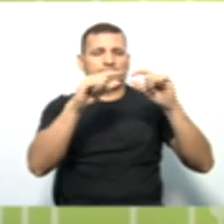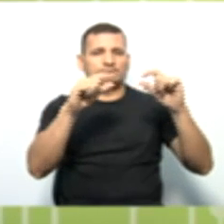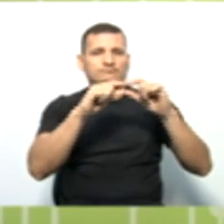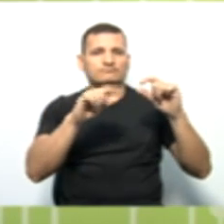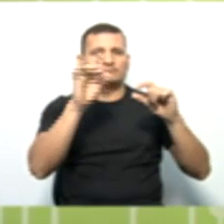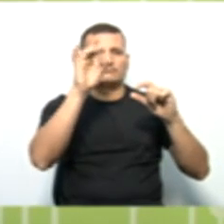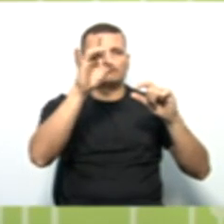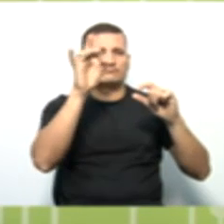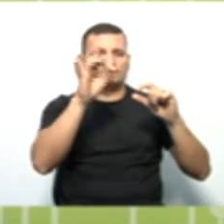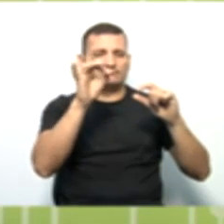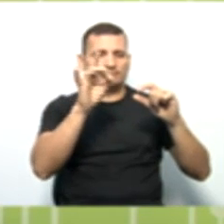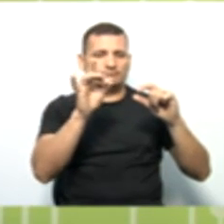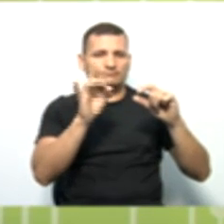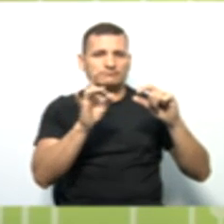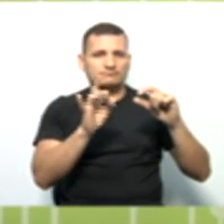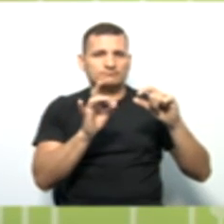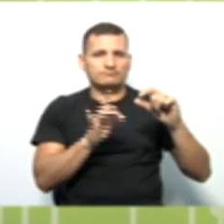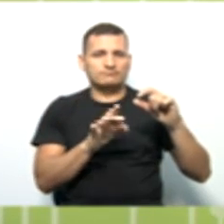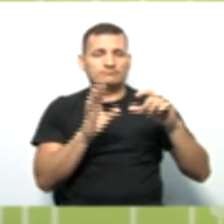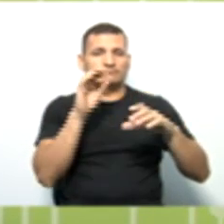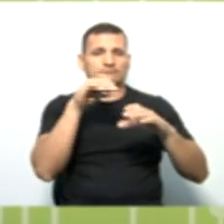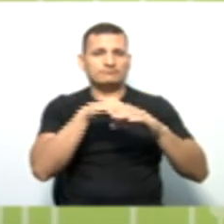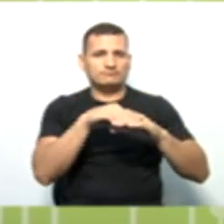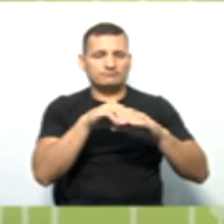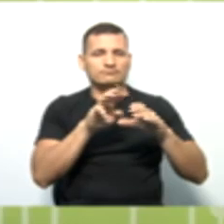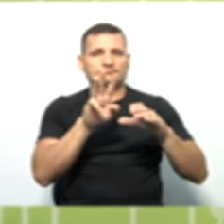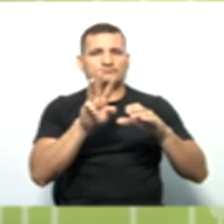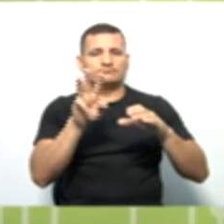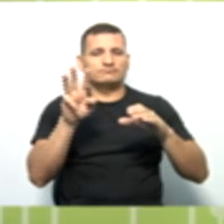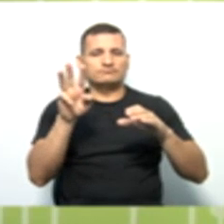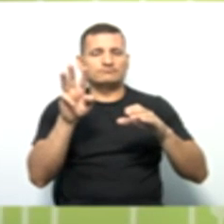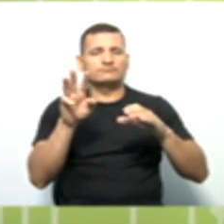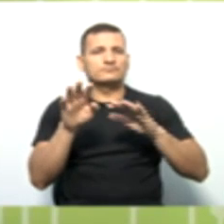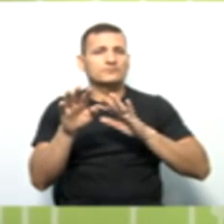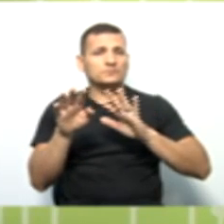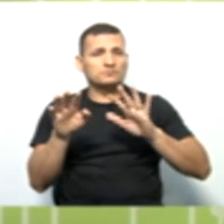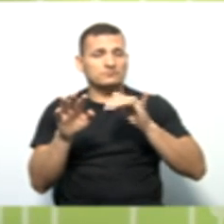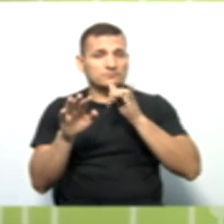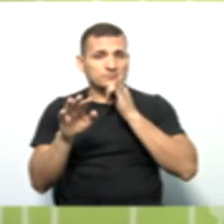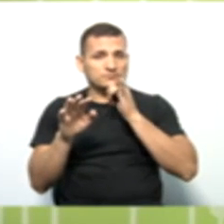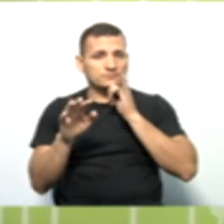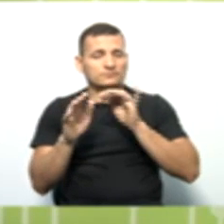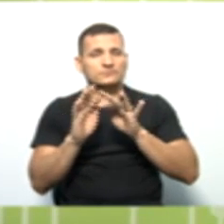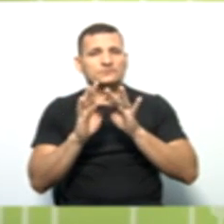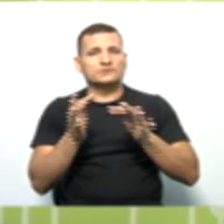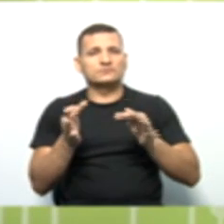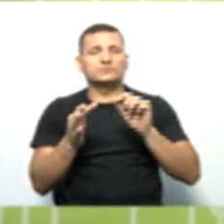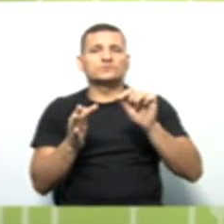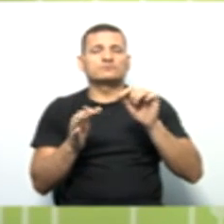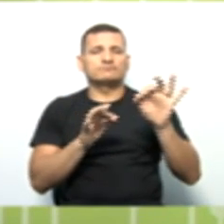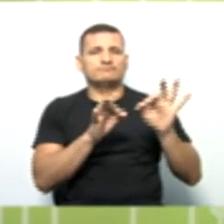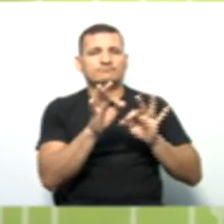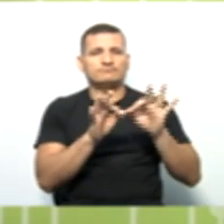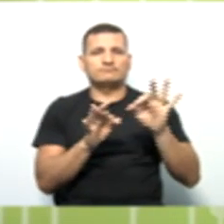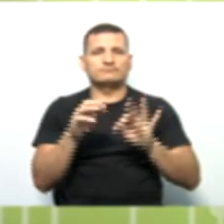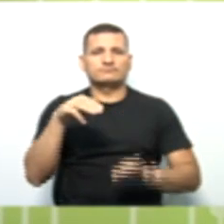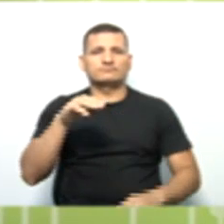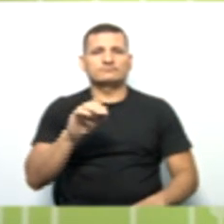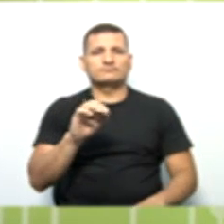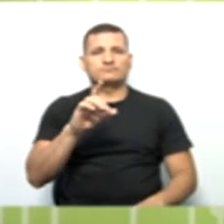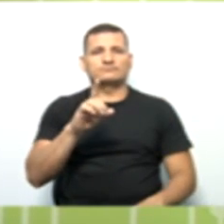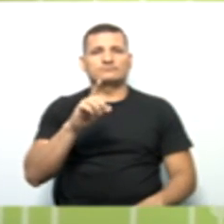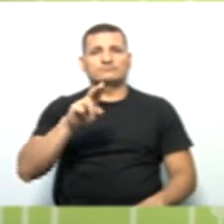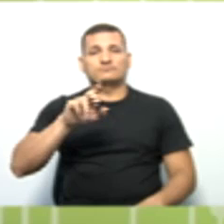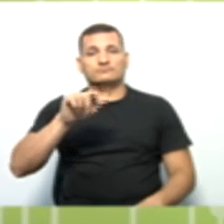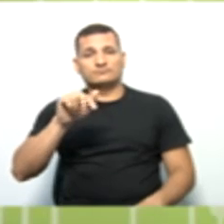do nosso sistema, dentro da nossa página web. Isso aqui é um exemplo simples do que é modular. Tá? Quando a gente fala